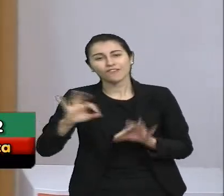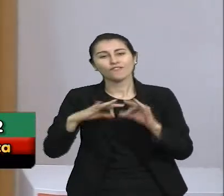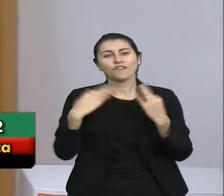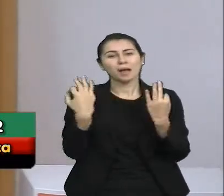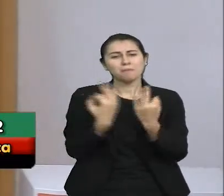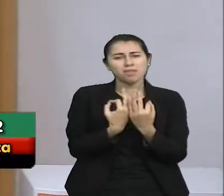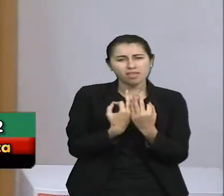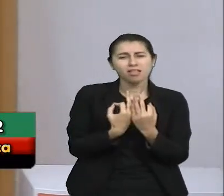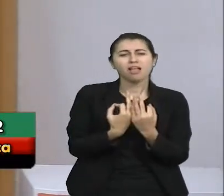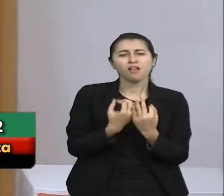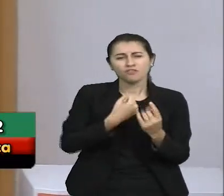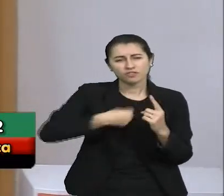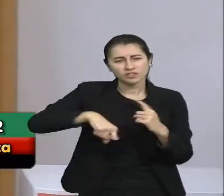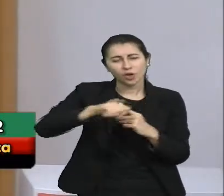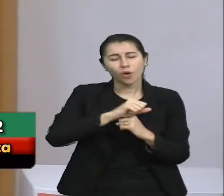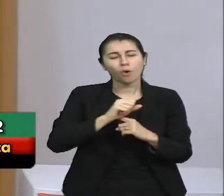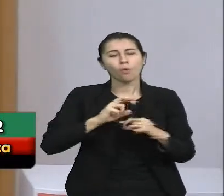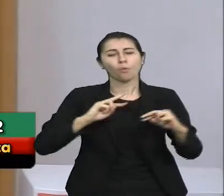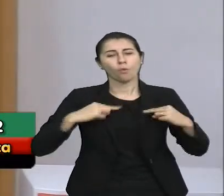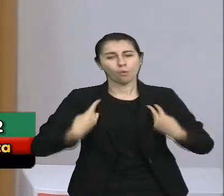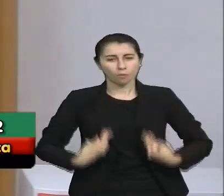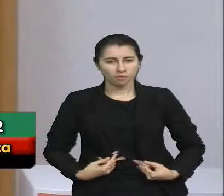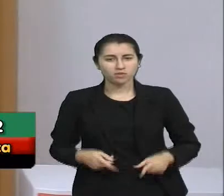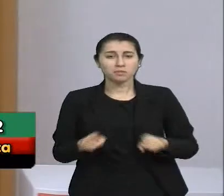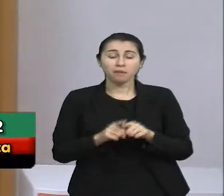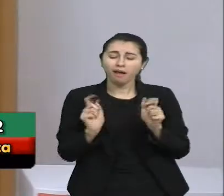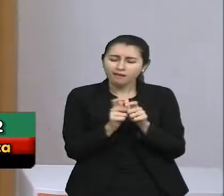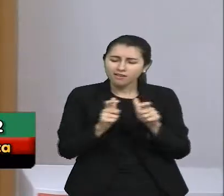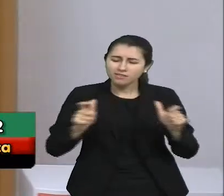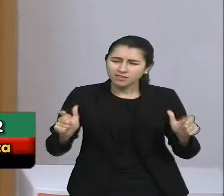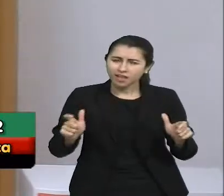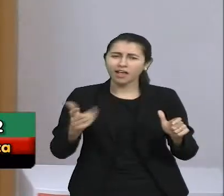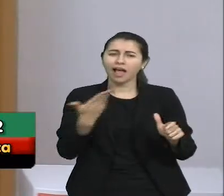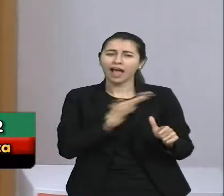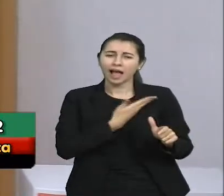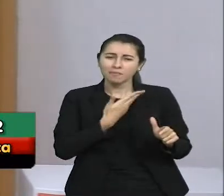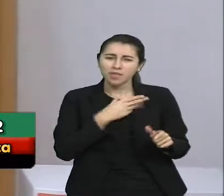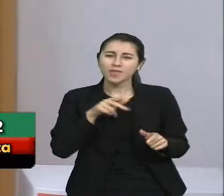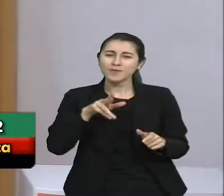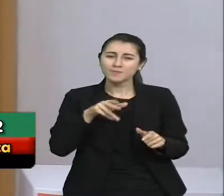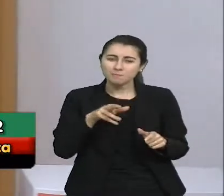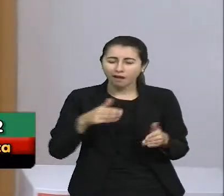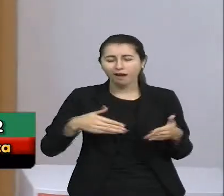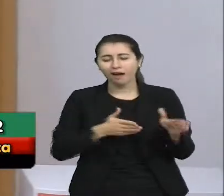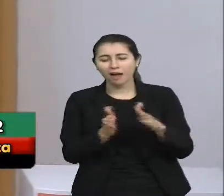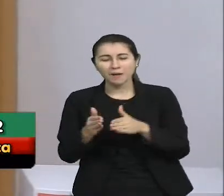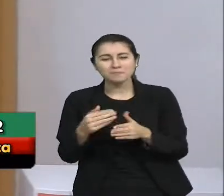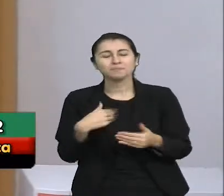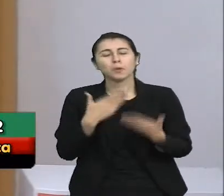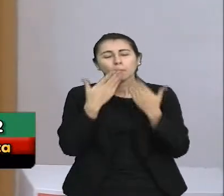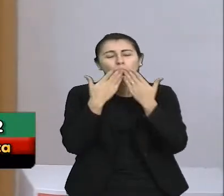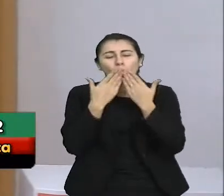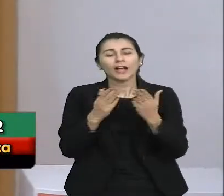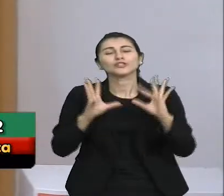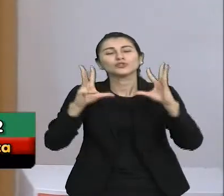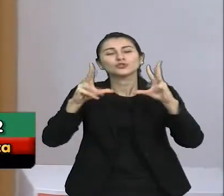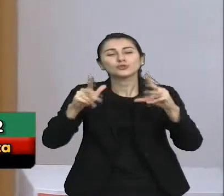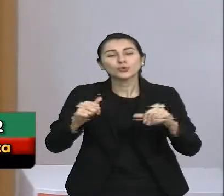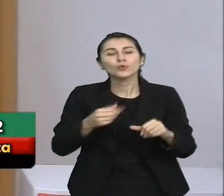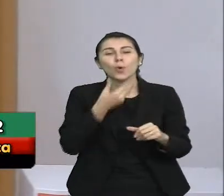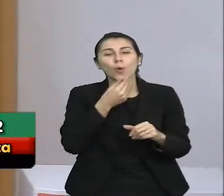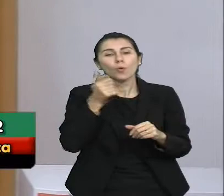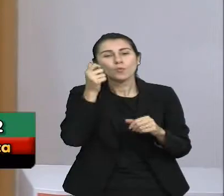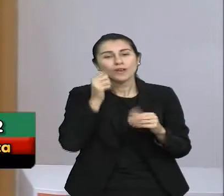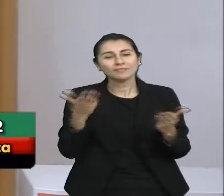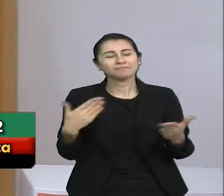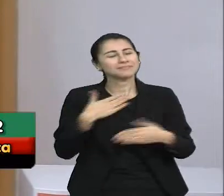E que alcancemos, sendo família, sendo irmãos e irmãs nessa caminhada. Então, eu deixo aqui um grande beijo a todos e todas e a